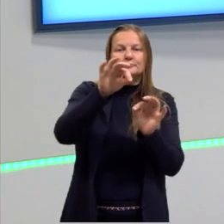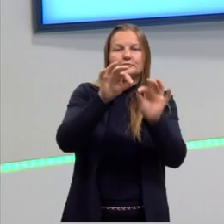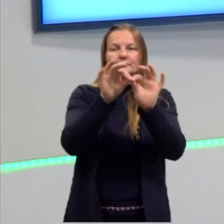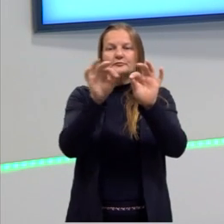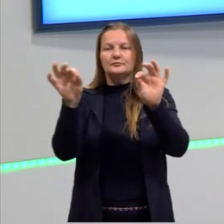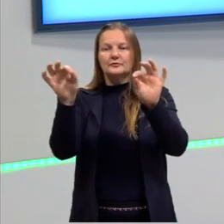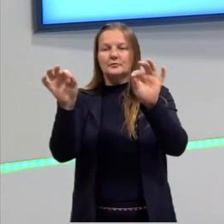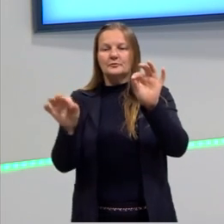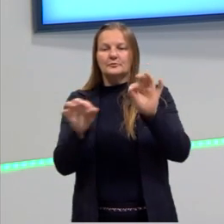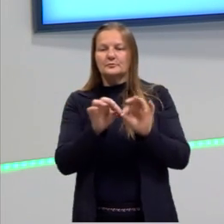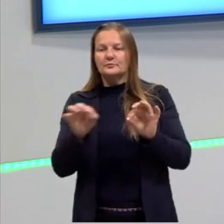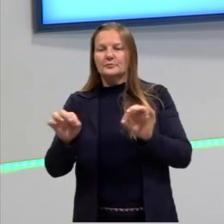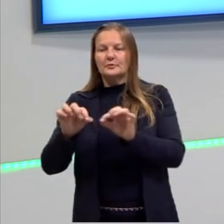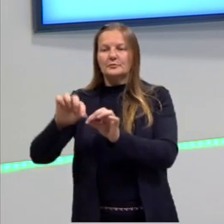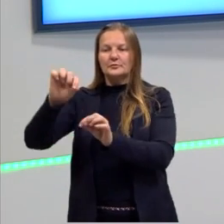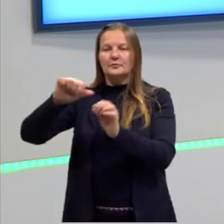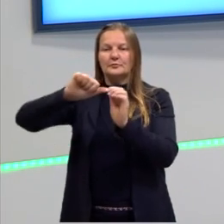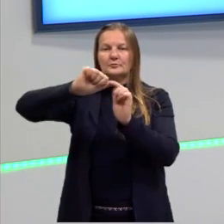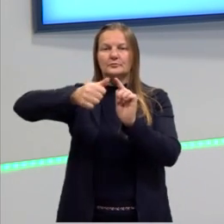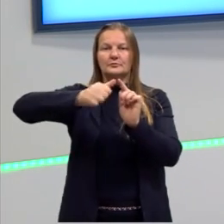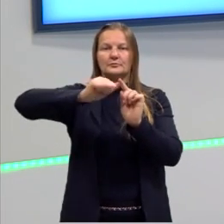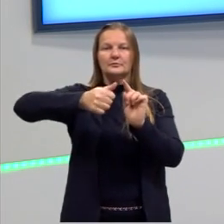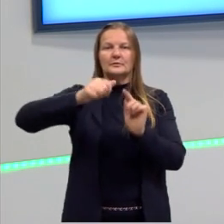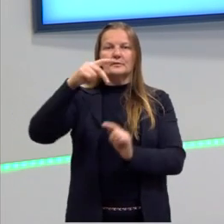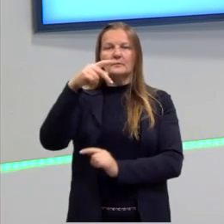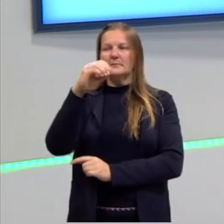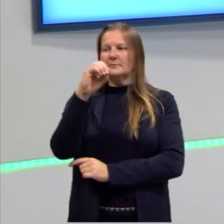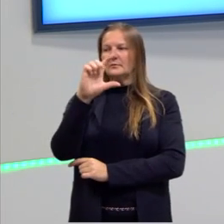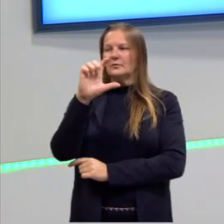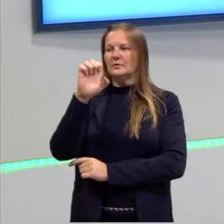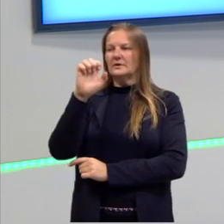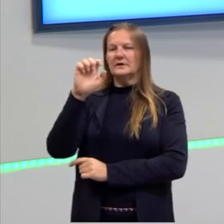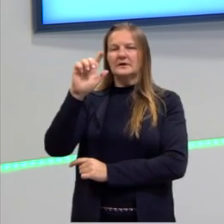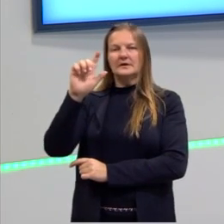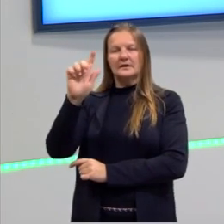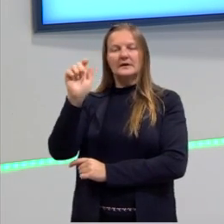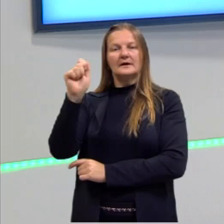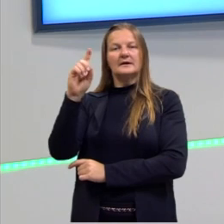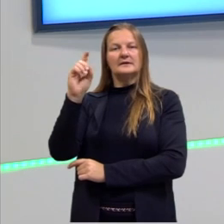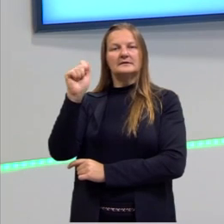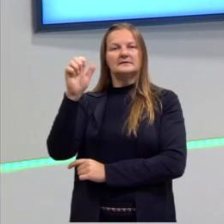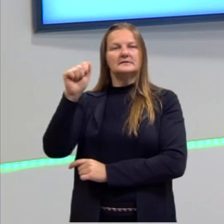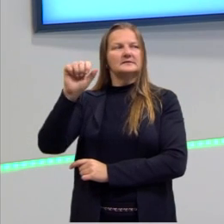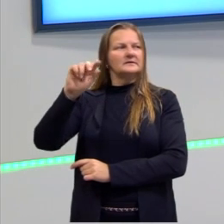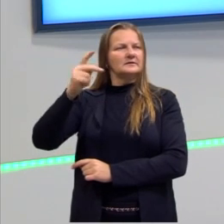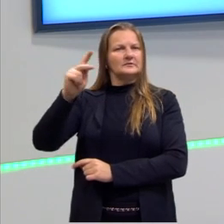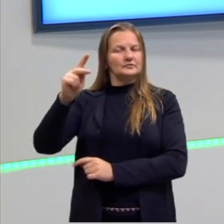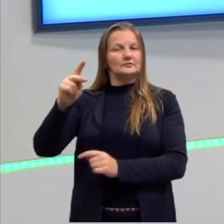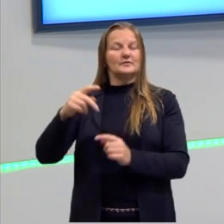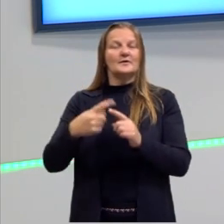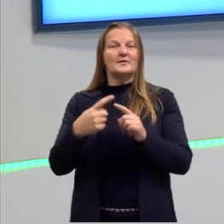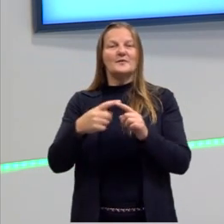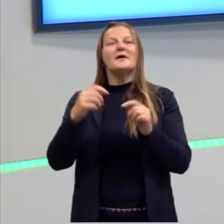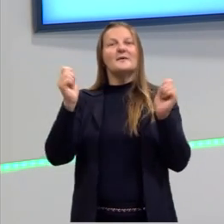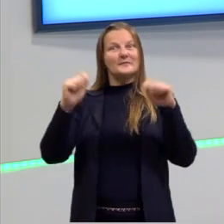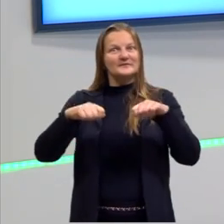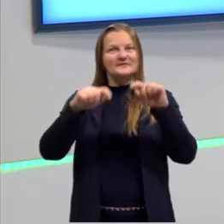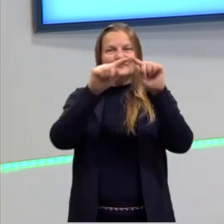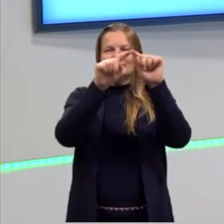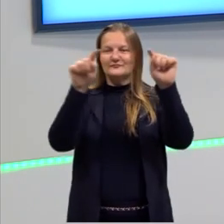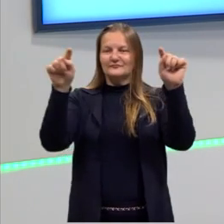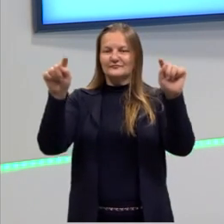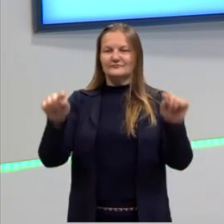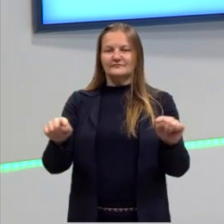em polegadas à medida de qualquer figura ali considerada um quadrilátero é calculado através